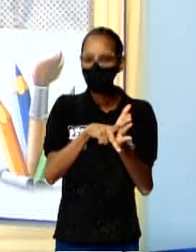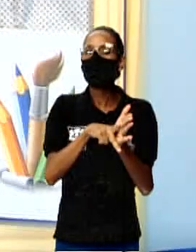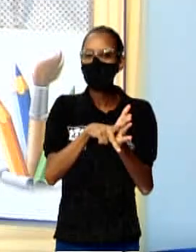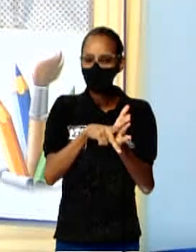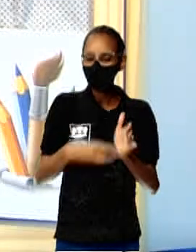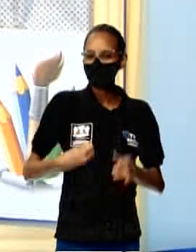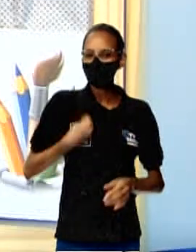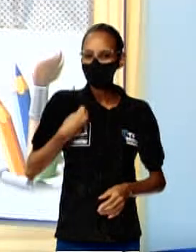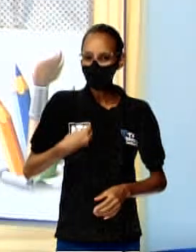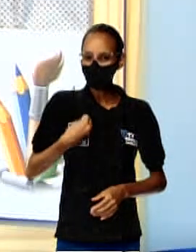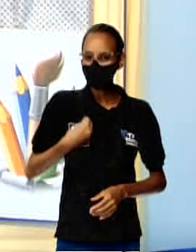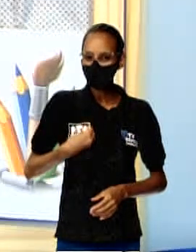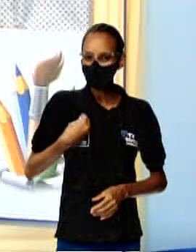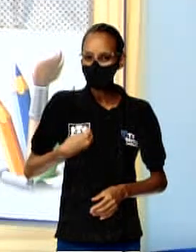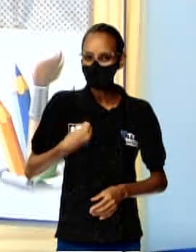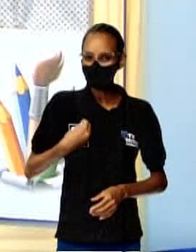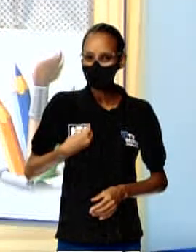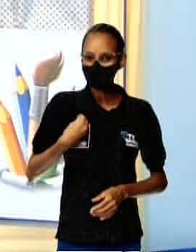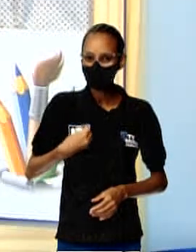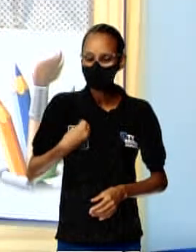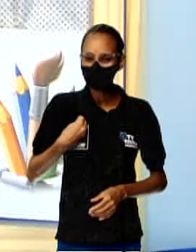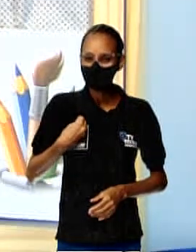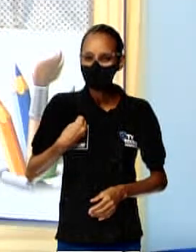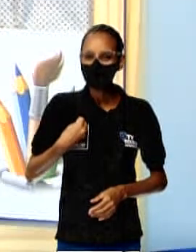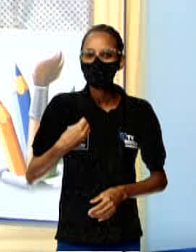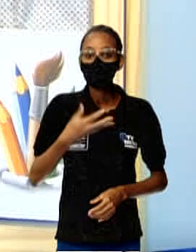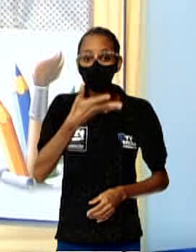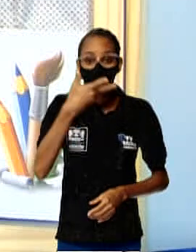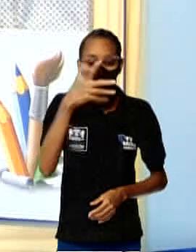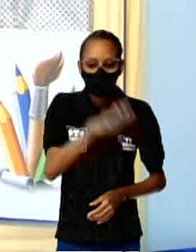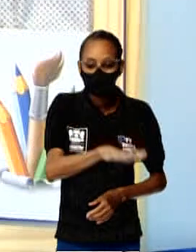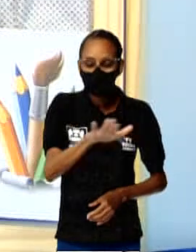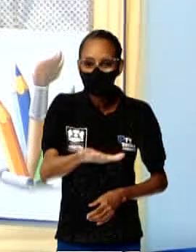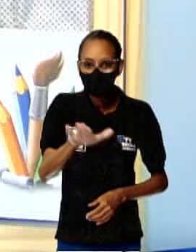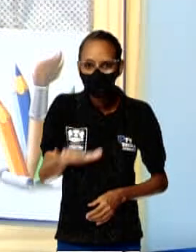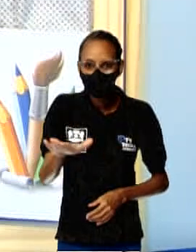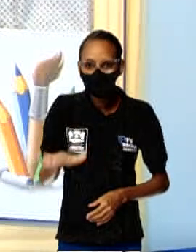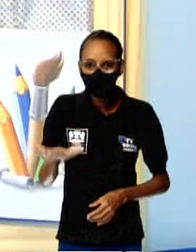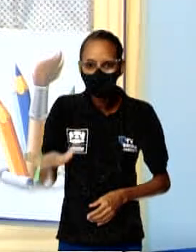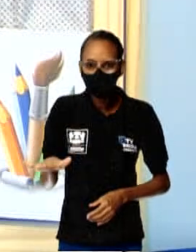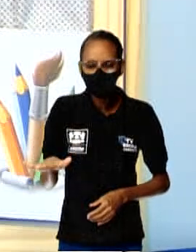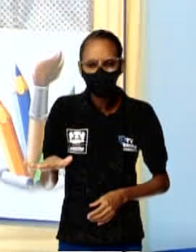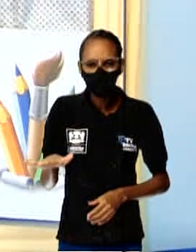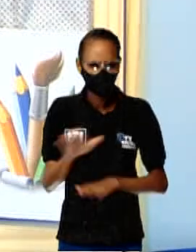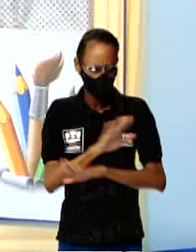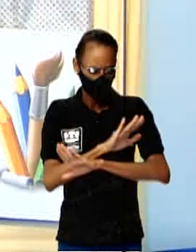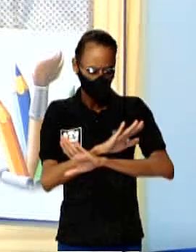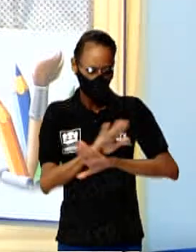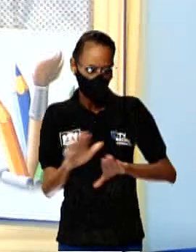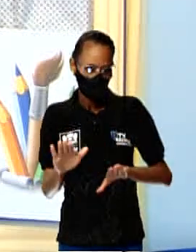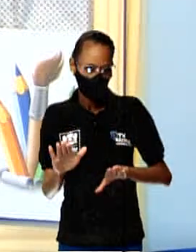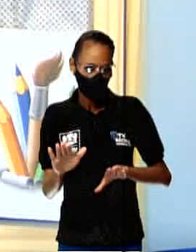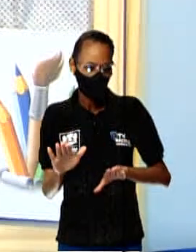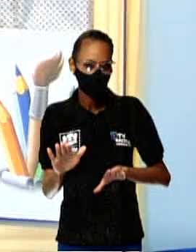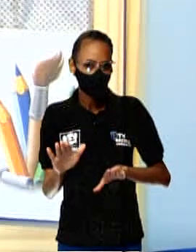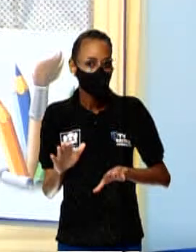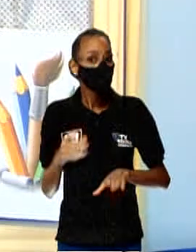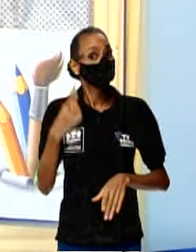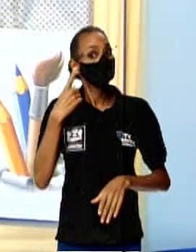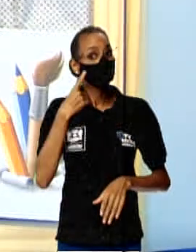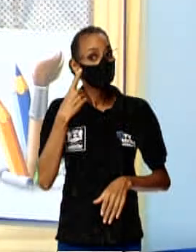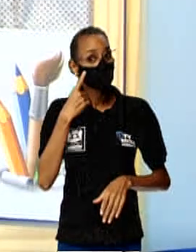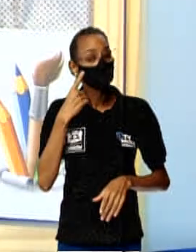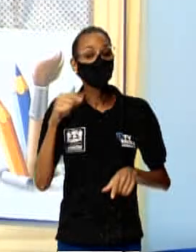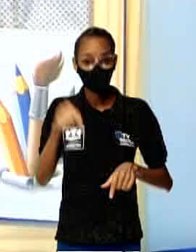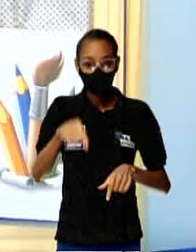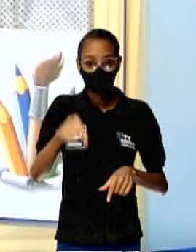dos nossos nossos o que jogar pequenininho Será que são só pequenininha Juca ao longo do